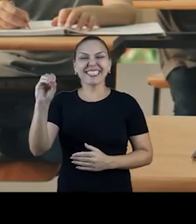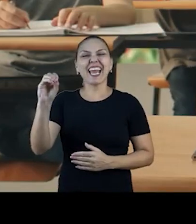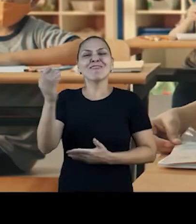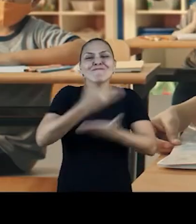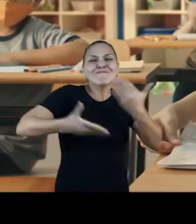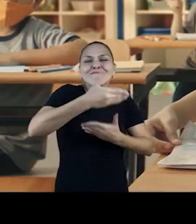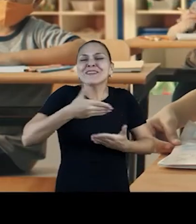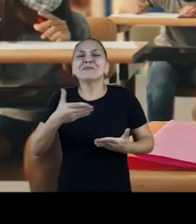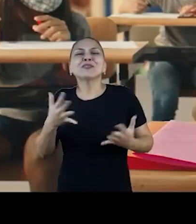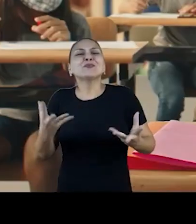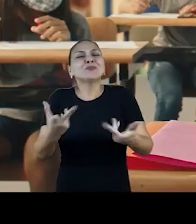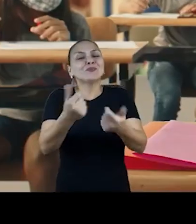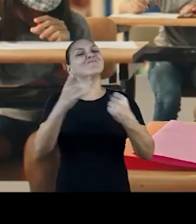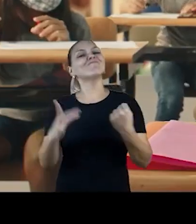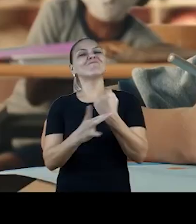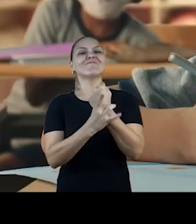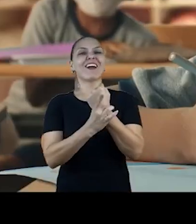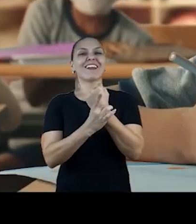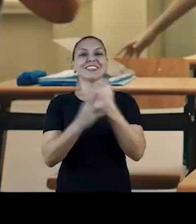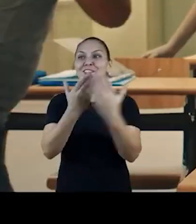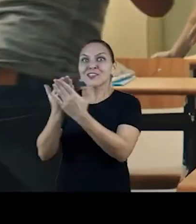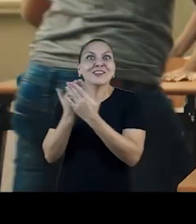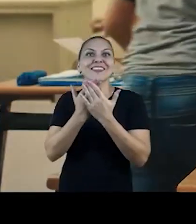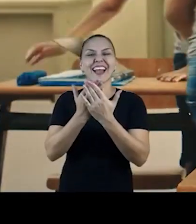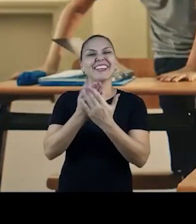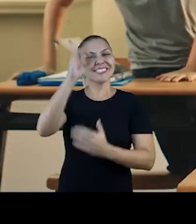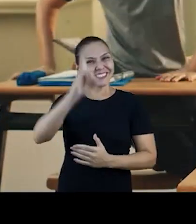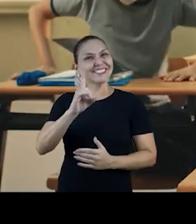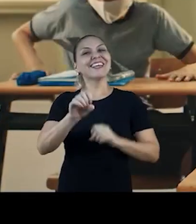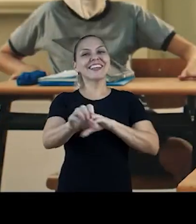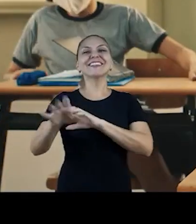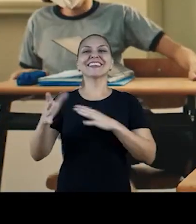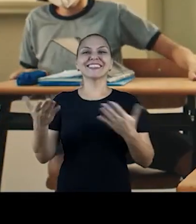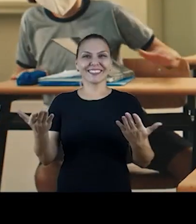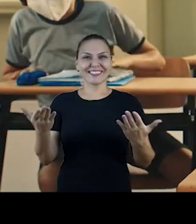Com o envolvimento de todos, vamos garantir aos estudantes o direito à educação.